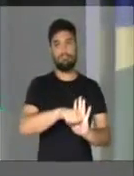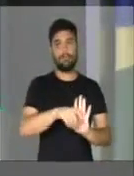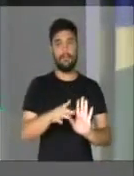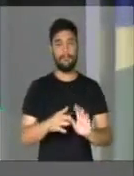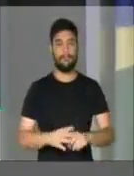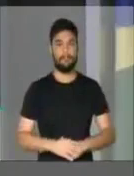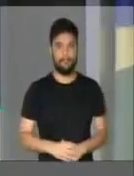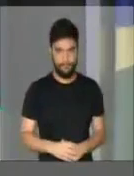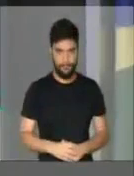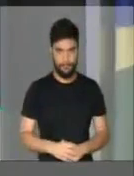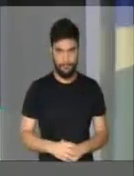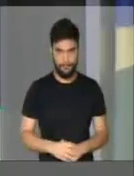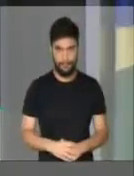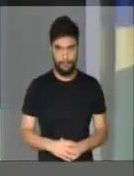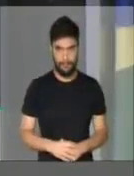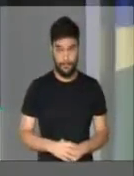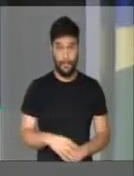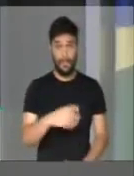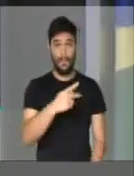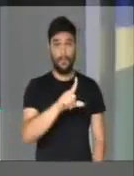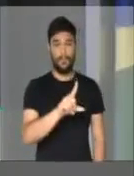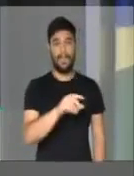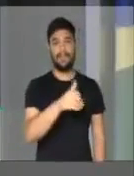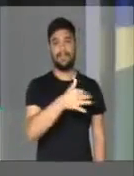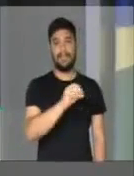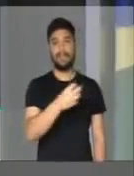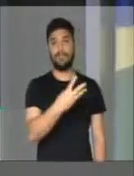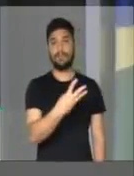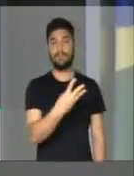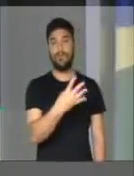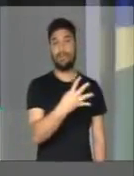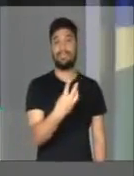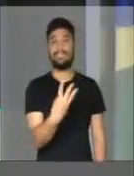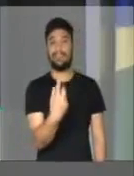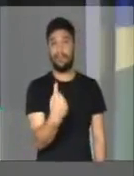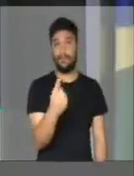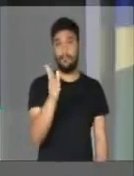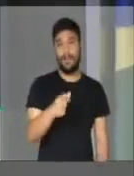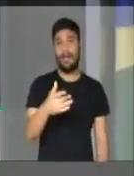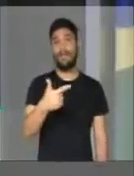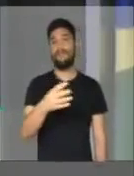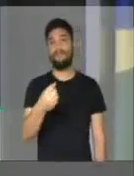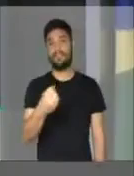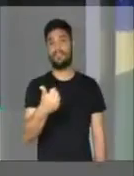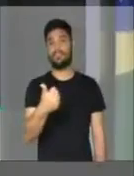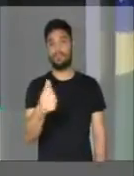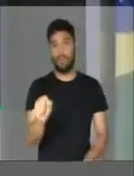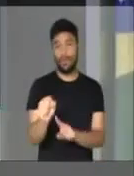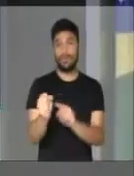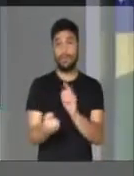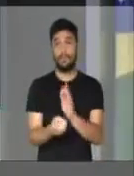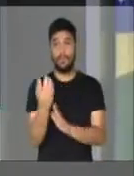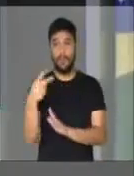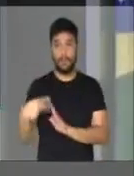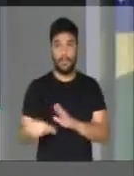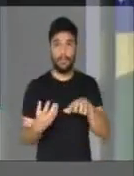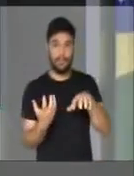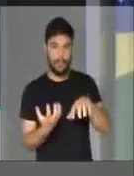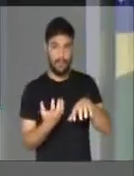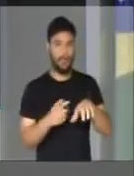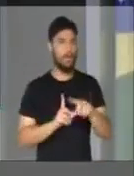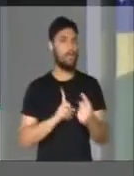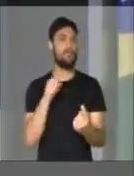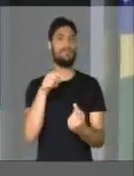Organizado Ipsilíteris. O PL 10.431 de 2018, de autoria do Poder